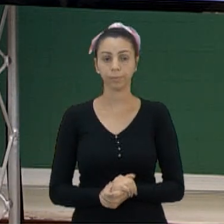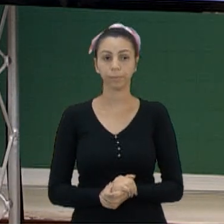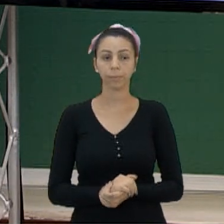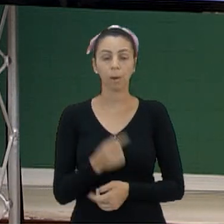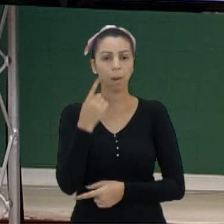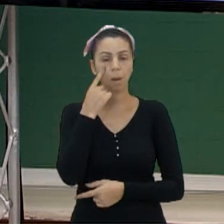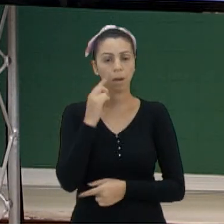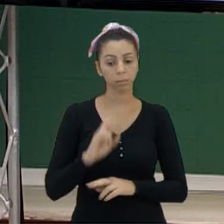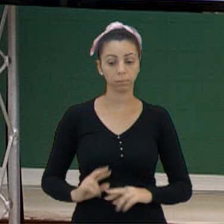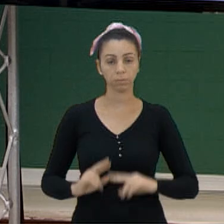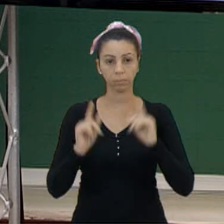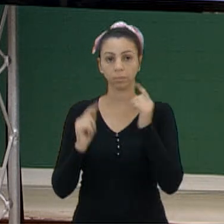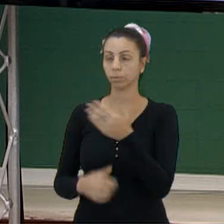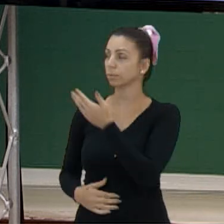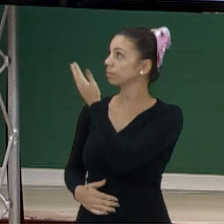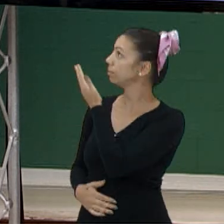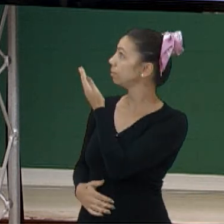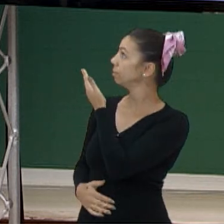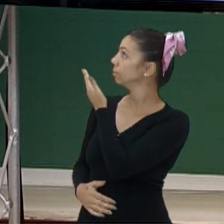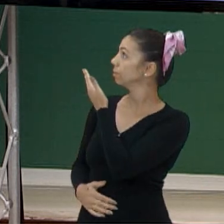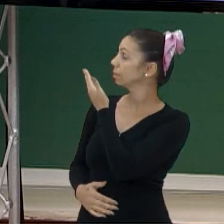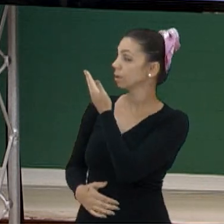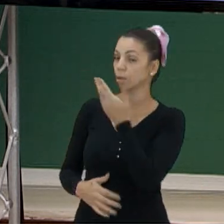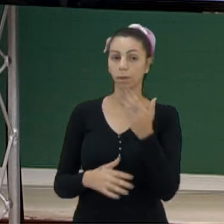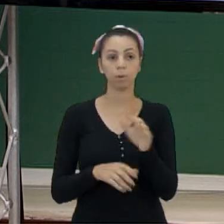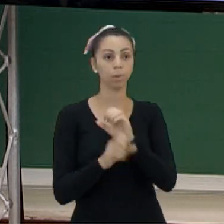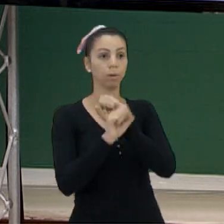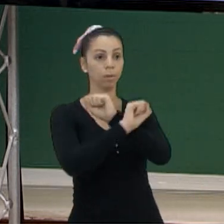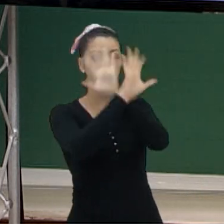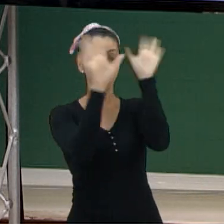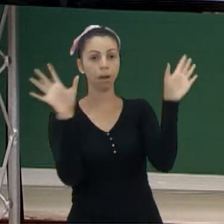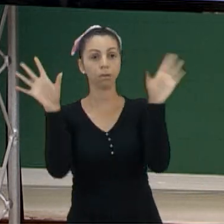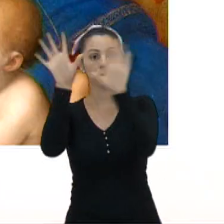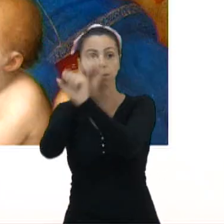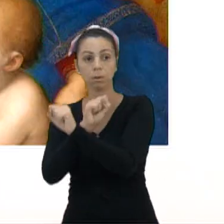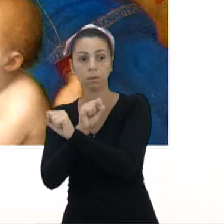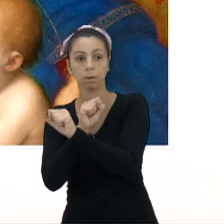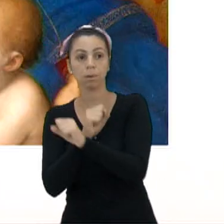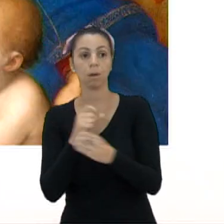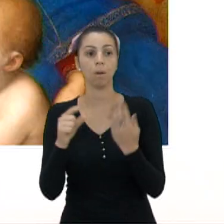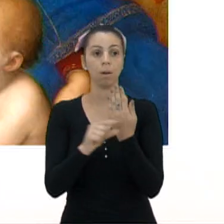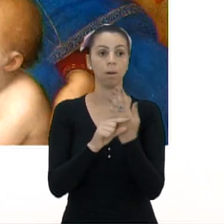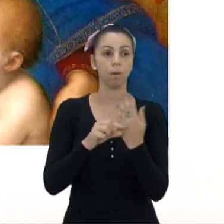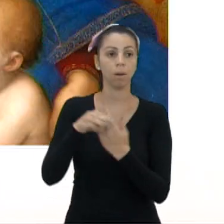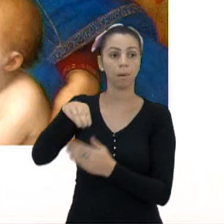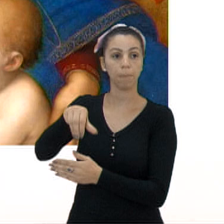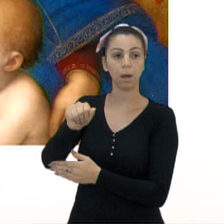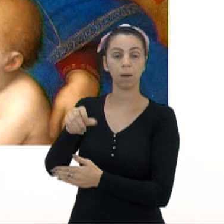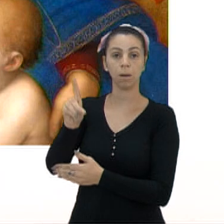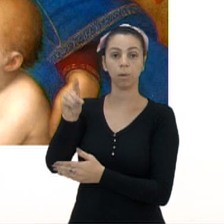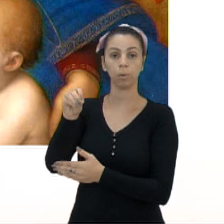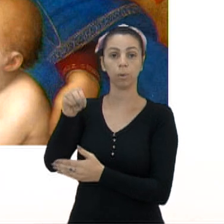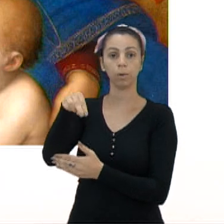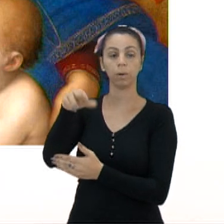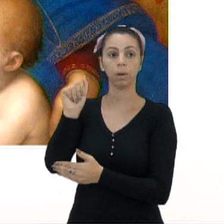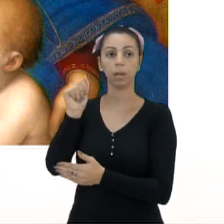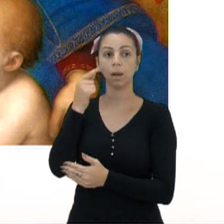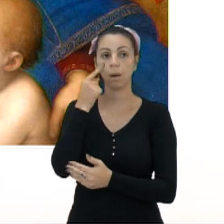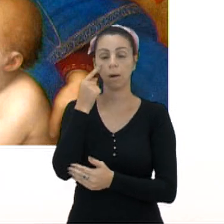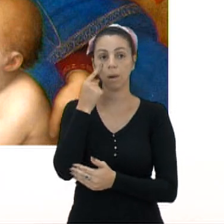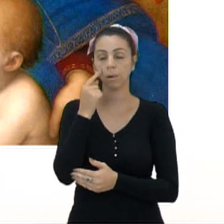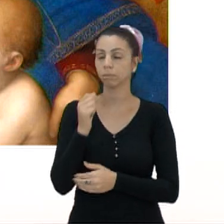Olha a diferença. Então a gente vai ver do claro e escuro. Isso aqui é uma obra, Madonna no Prado, do Rafael, de 1506. Olha a